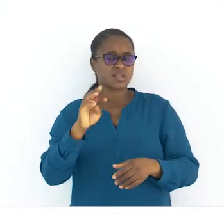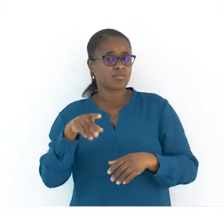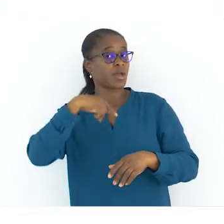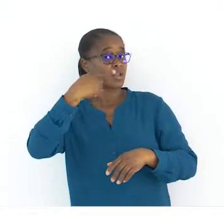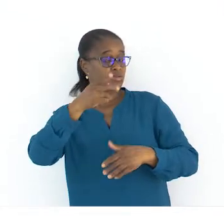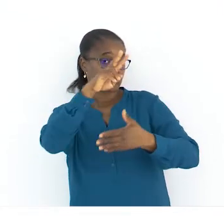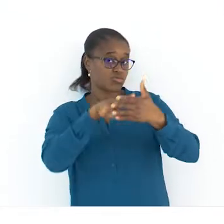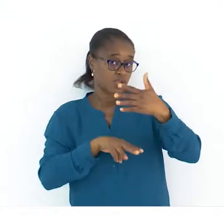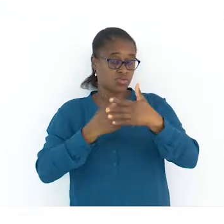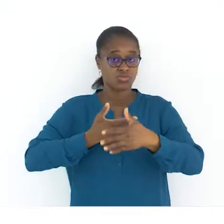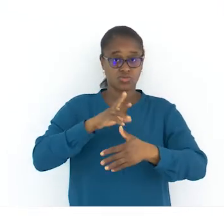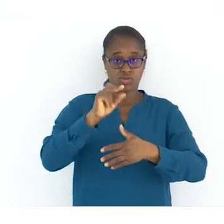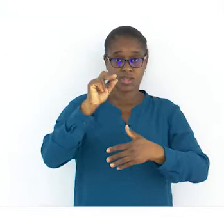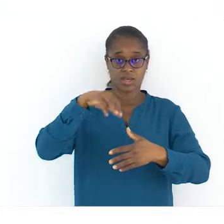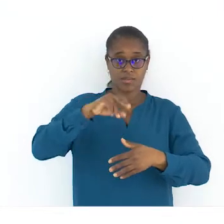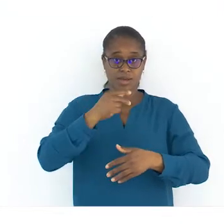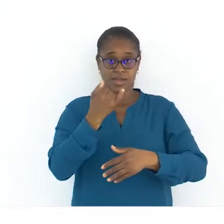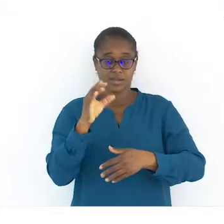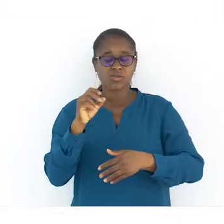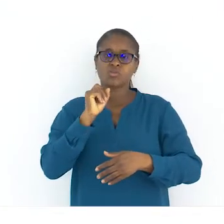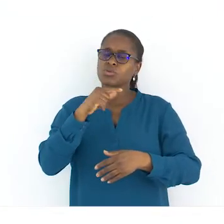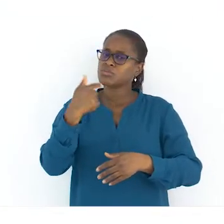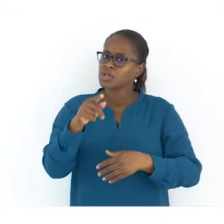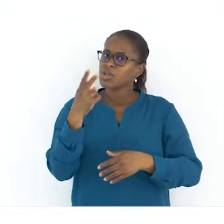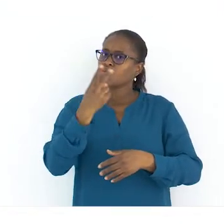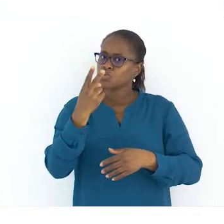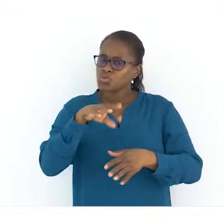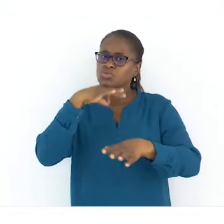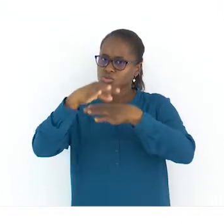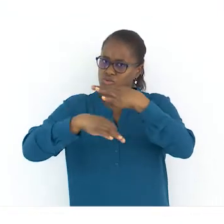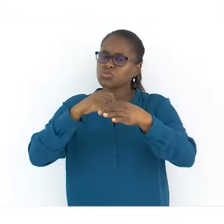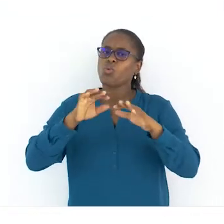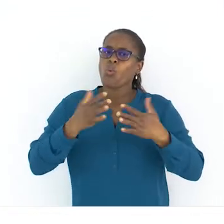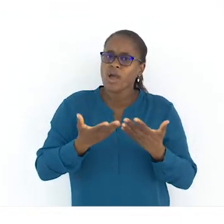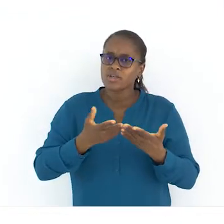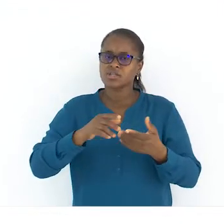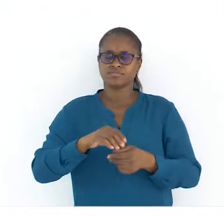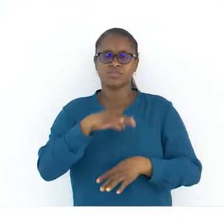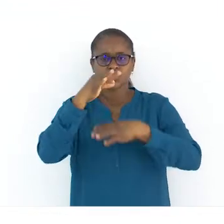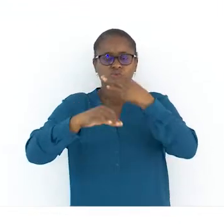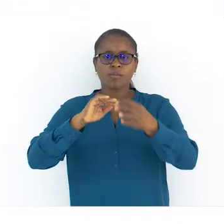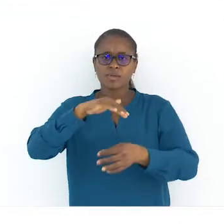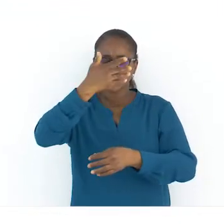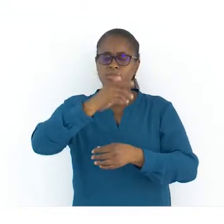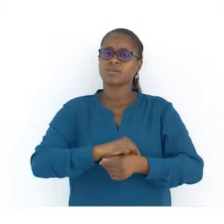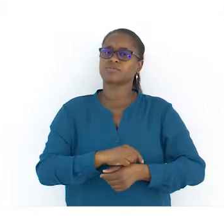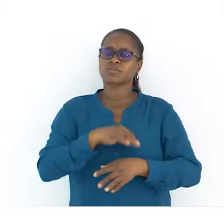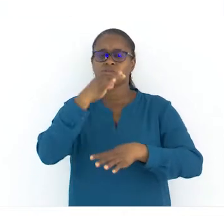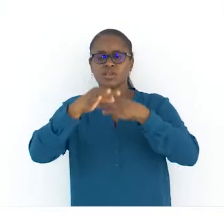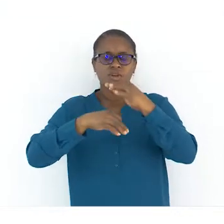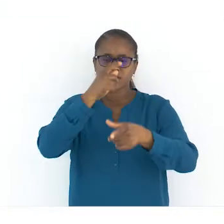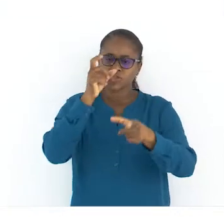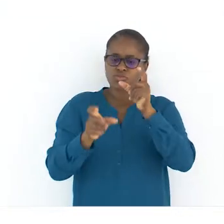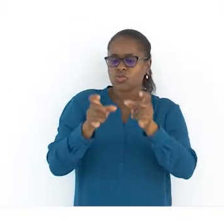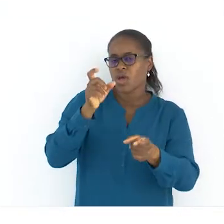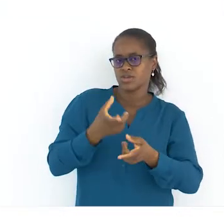dramático, podemos encontrar dois tipos de discursos. Quais são esses discursos? Discurso principal corresponde às falas das